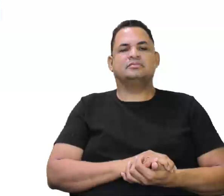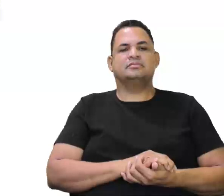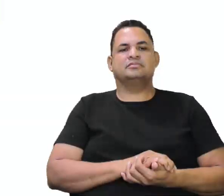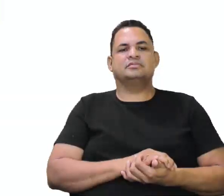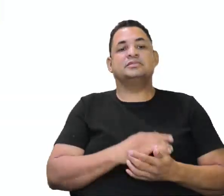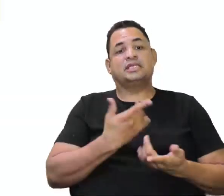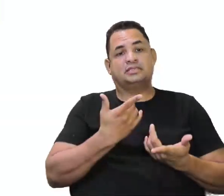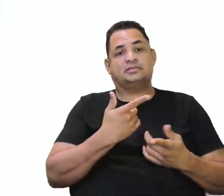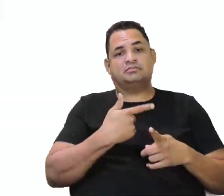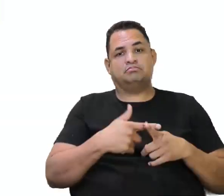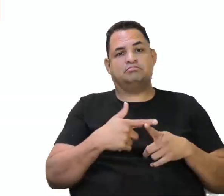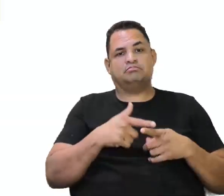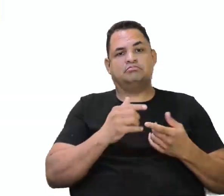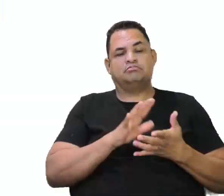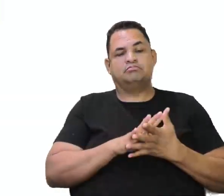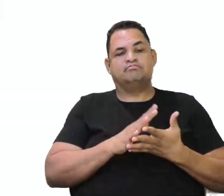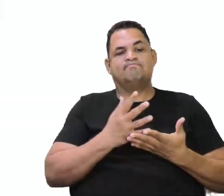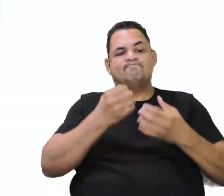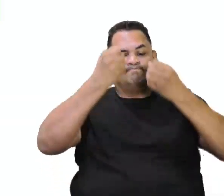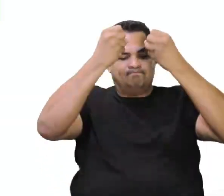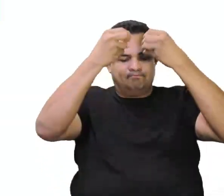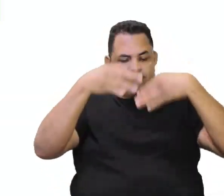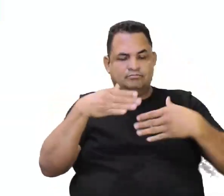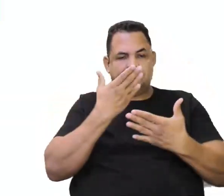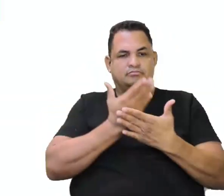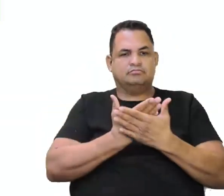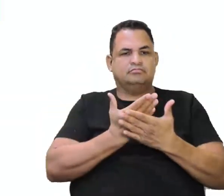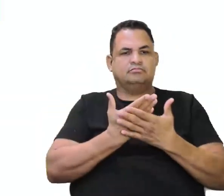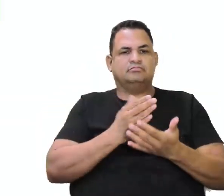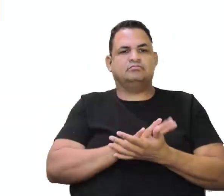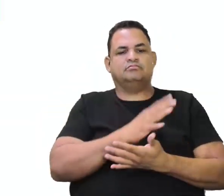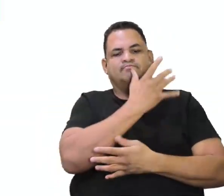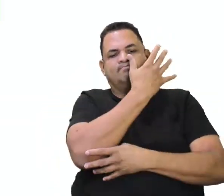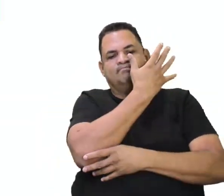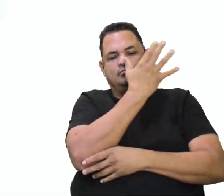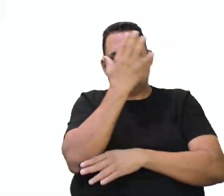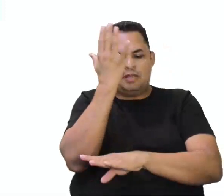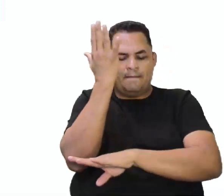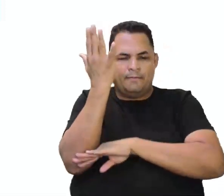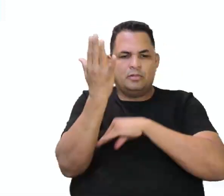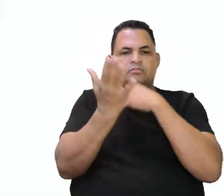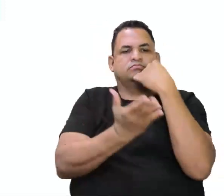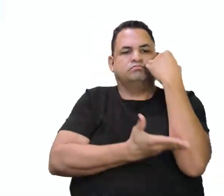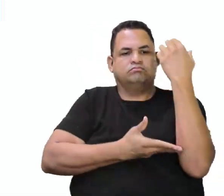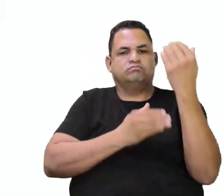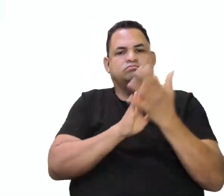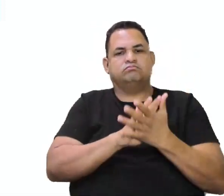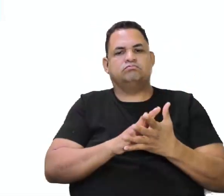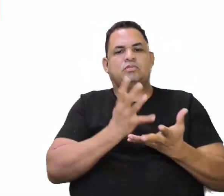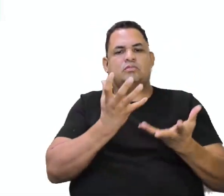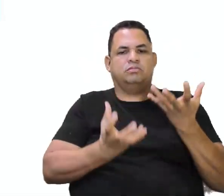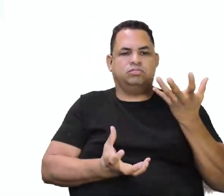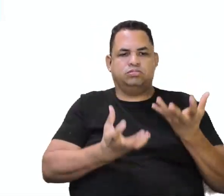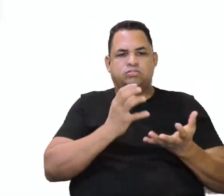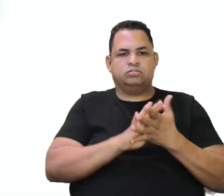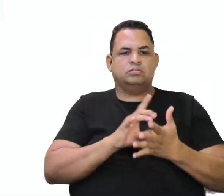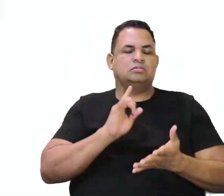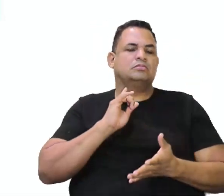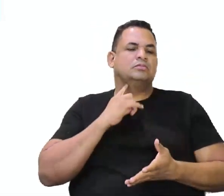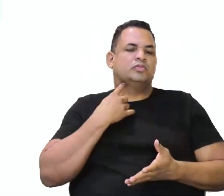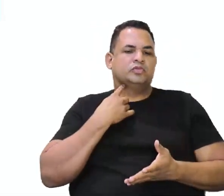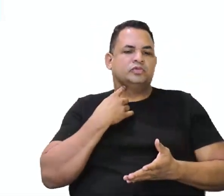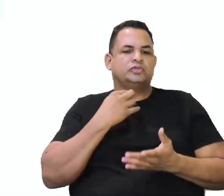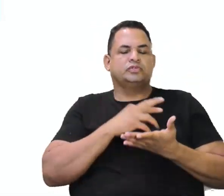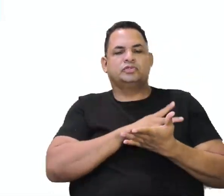essas problemáticas enfatizadas na aula foram desmatamento, queimadas,